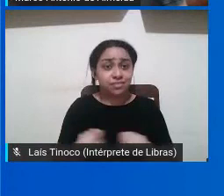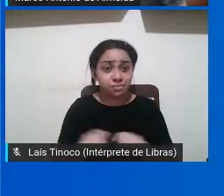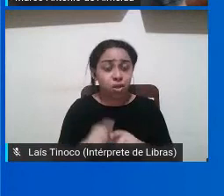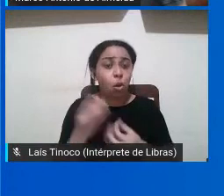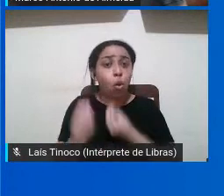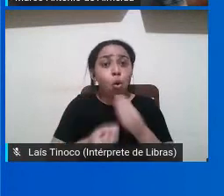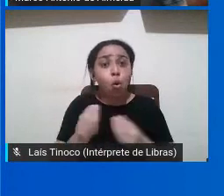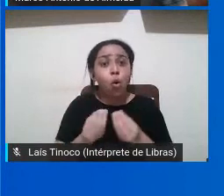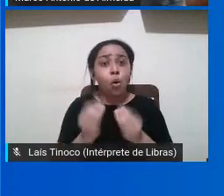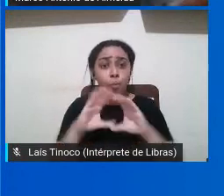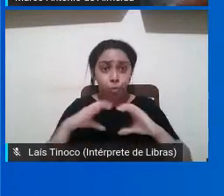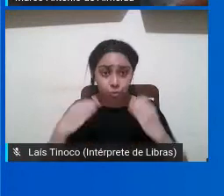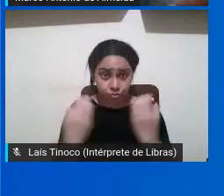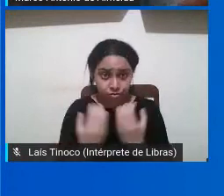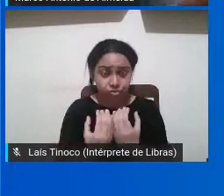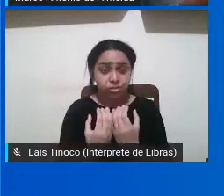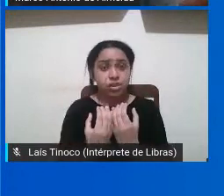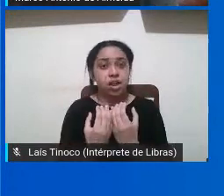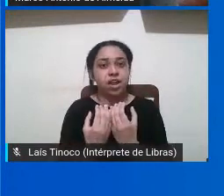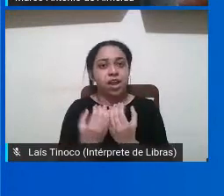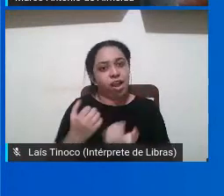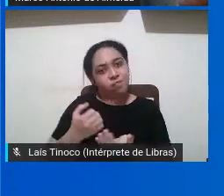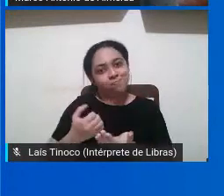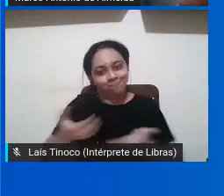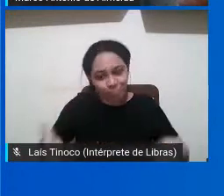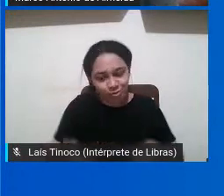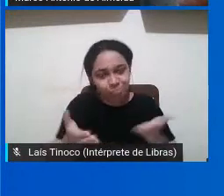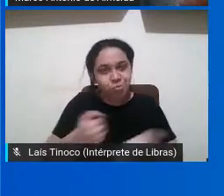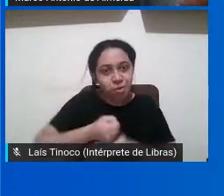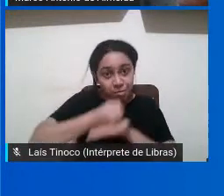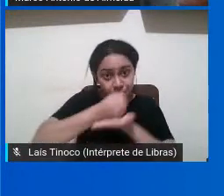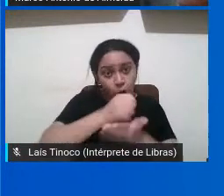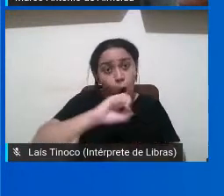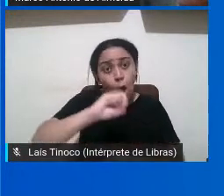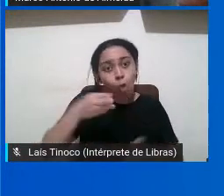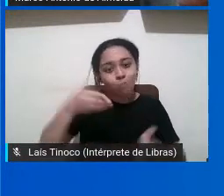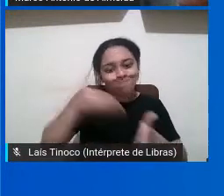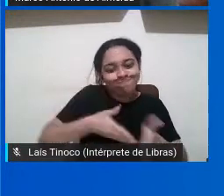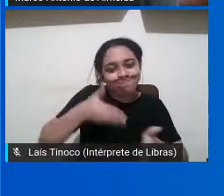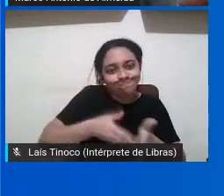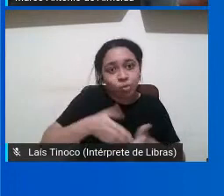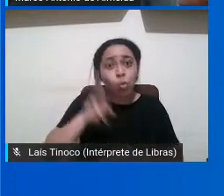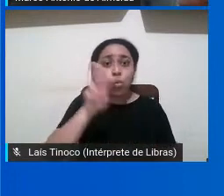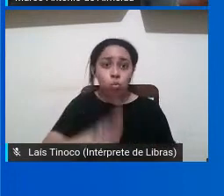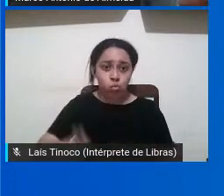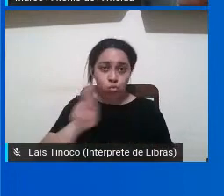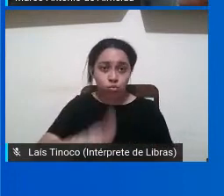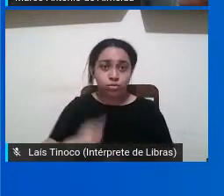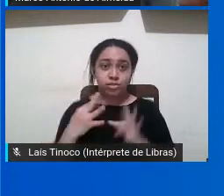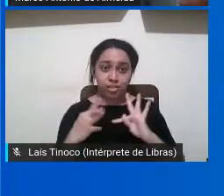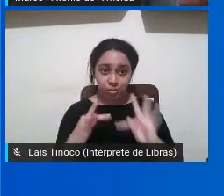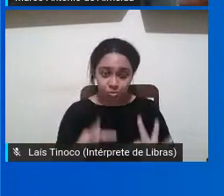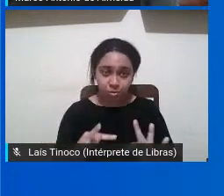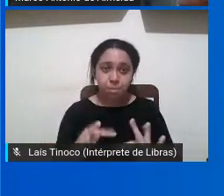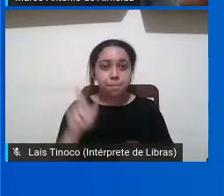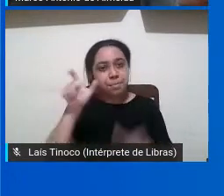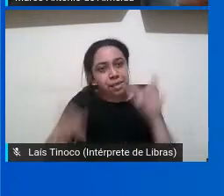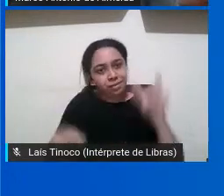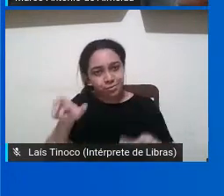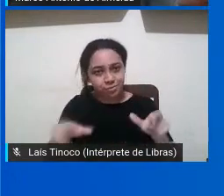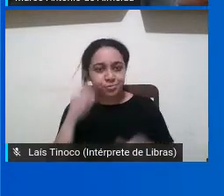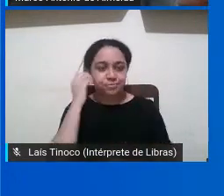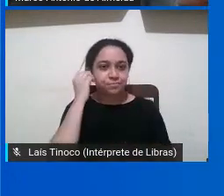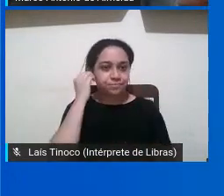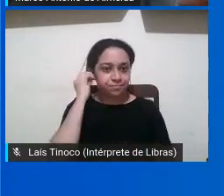apoia o restringe o acesso e o uso dessas tecnologias por parte das pessoas passar